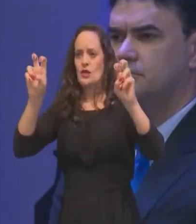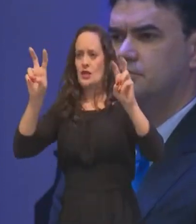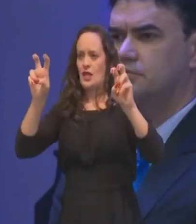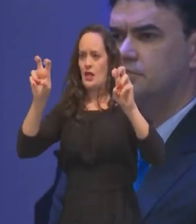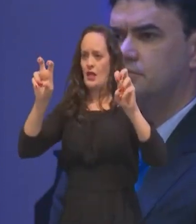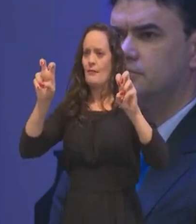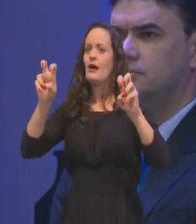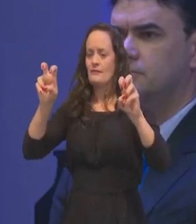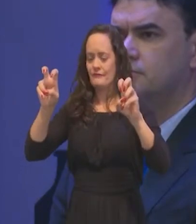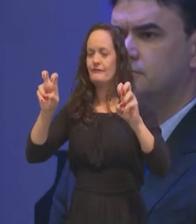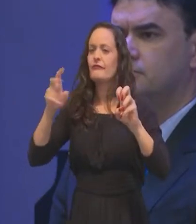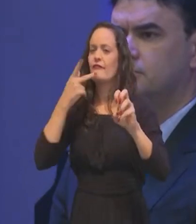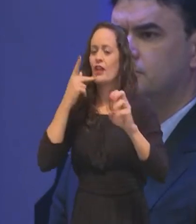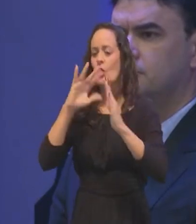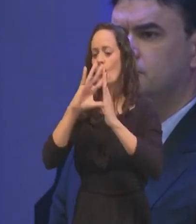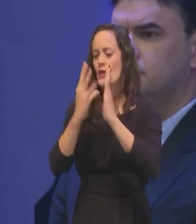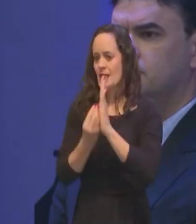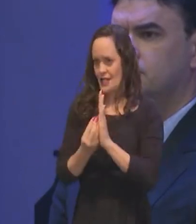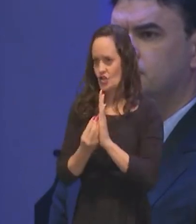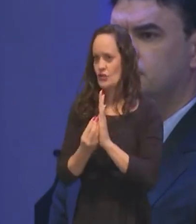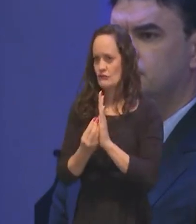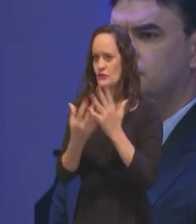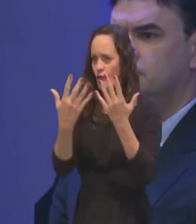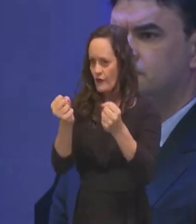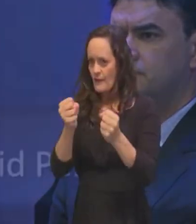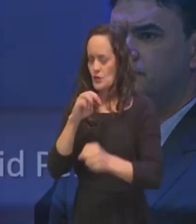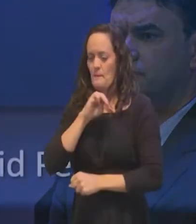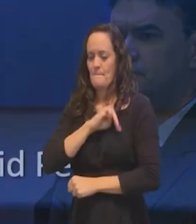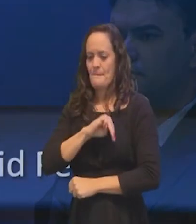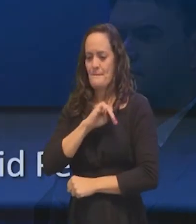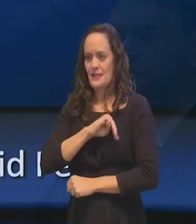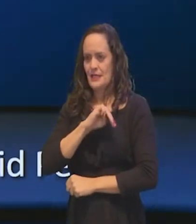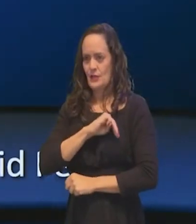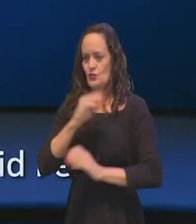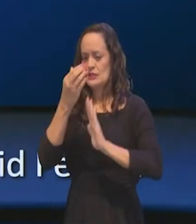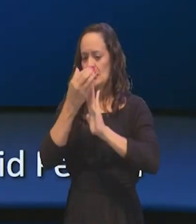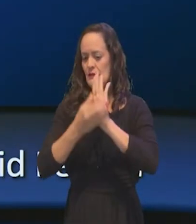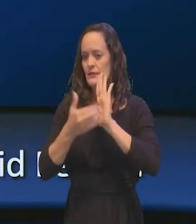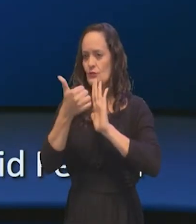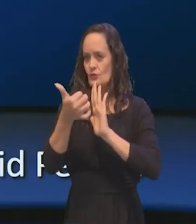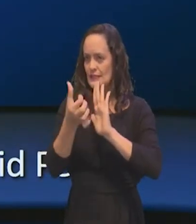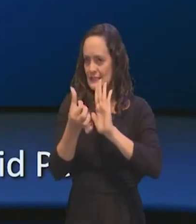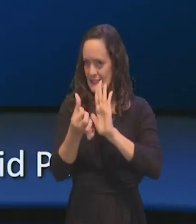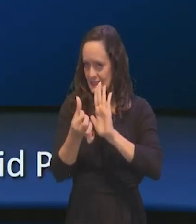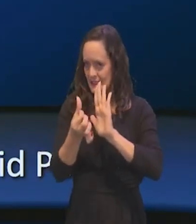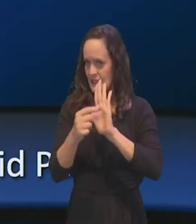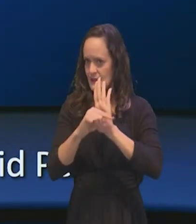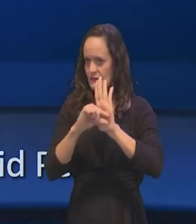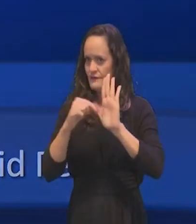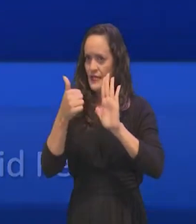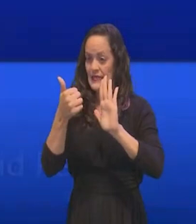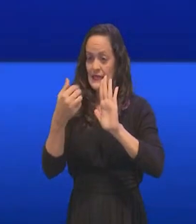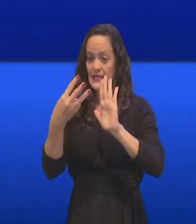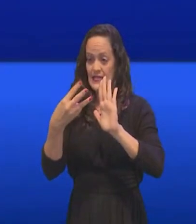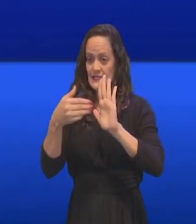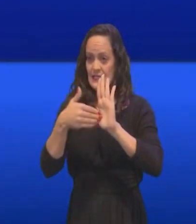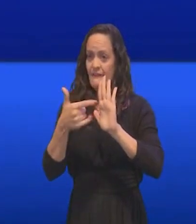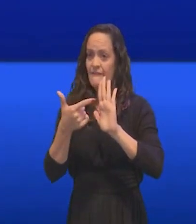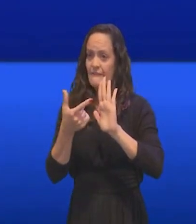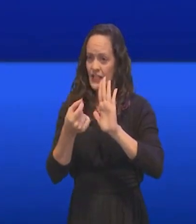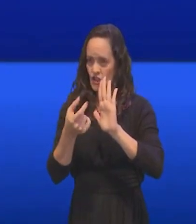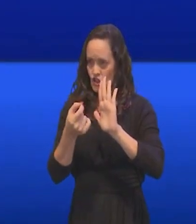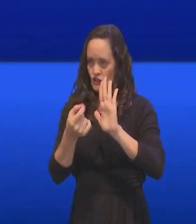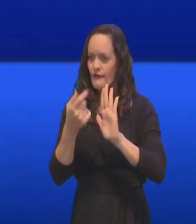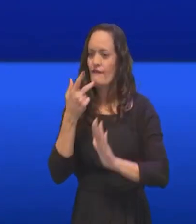isto eu peço que você abra a sua Bíblia em Mateus no capítulo 16, os versos de 13 a 20, a igreja